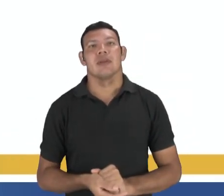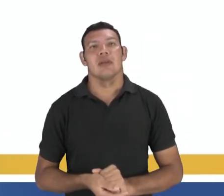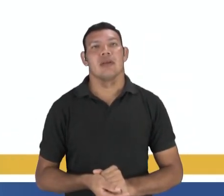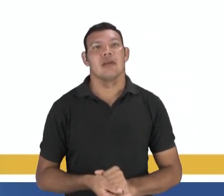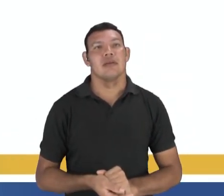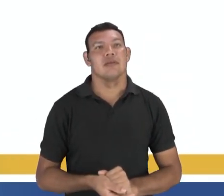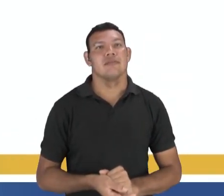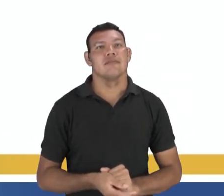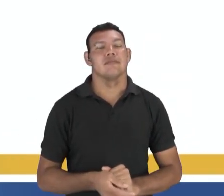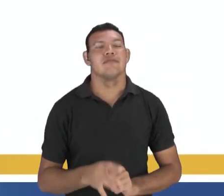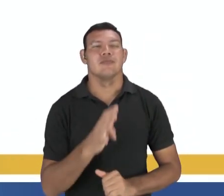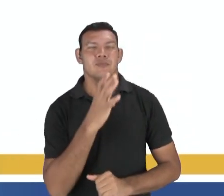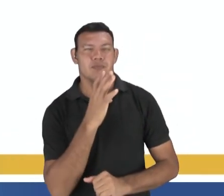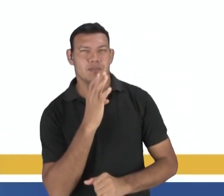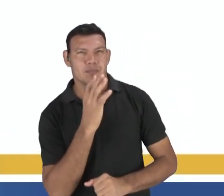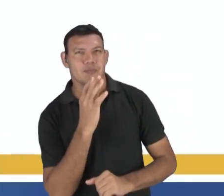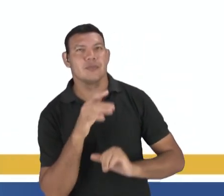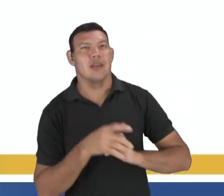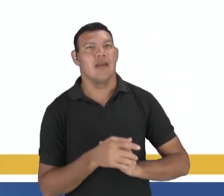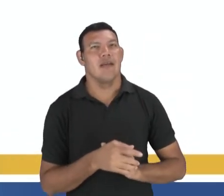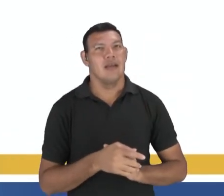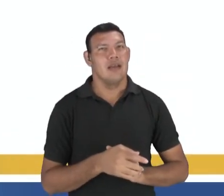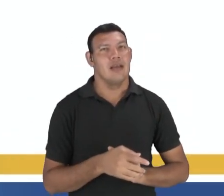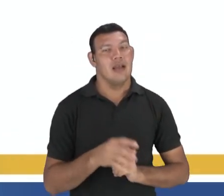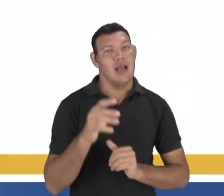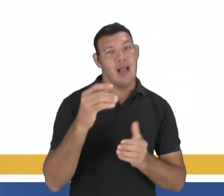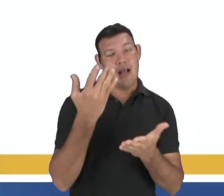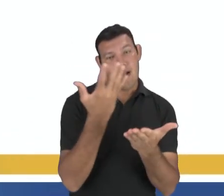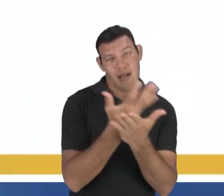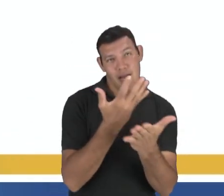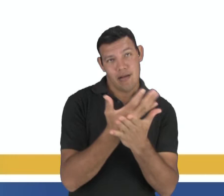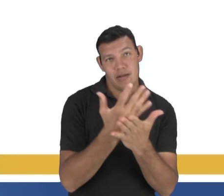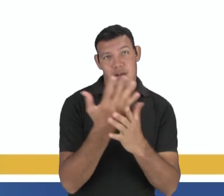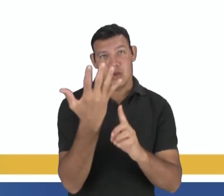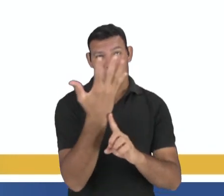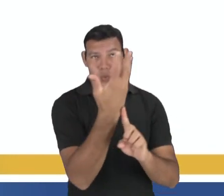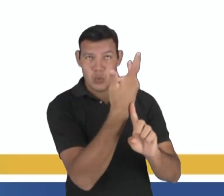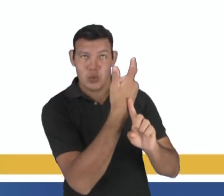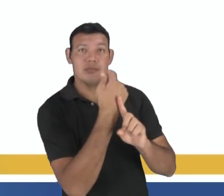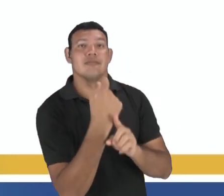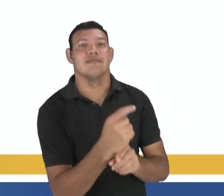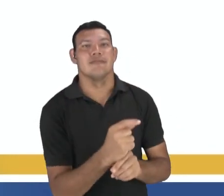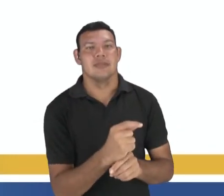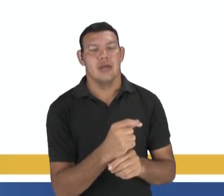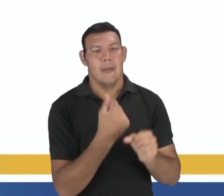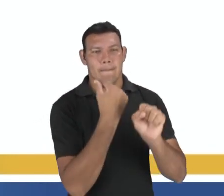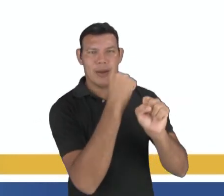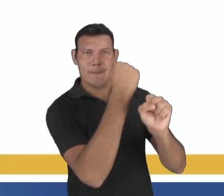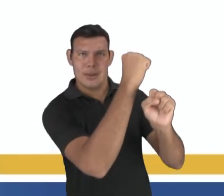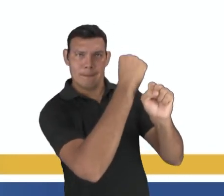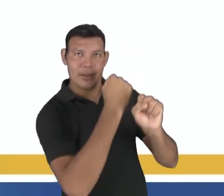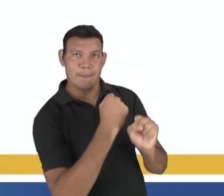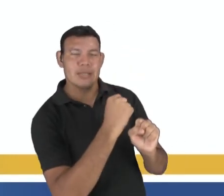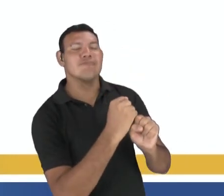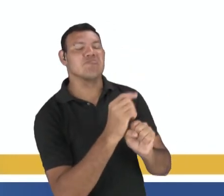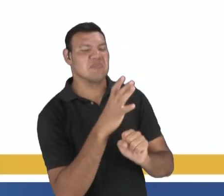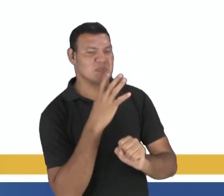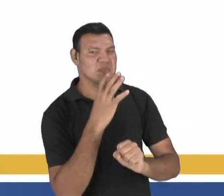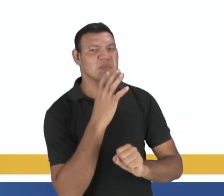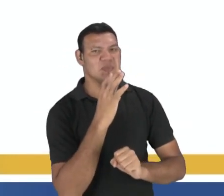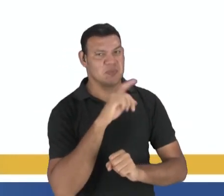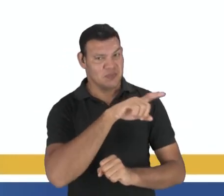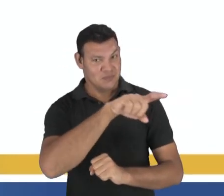interessante, que quem conhece um pouquinho das aulas, lembra um pouquinho das aulas de arte deve lembrar dessa linda